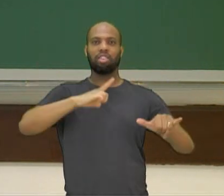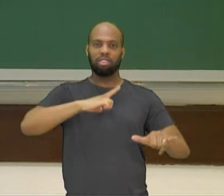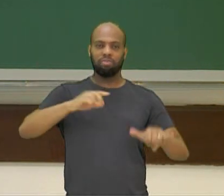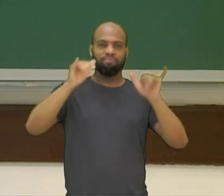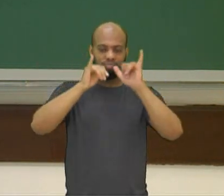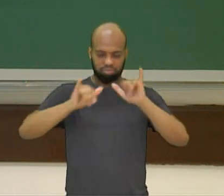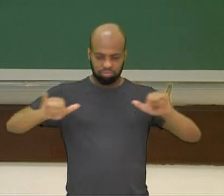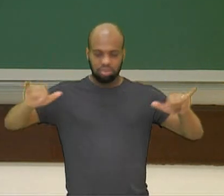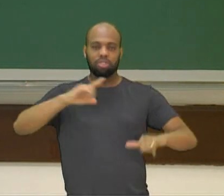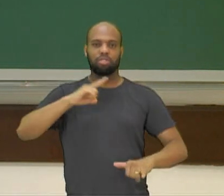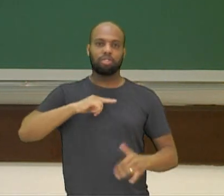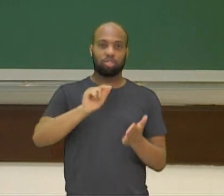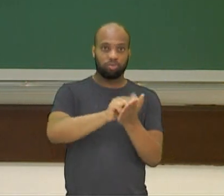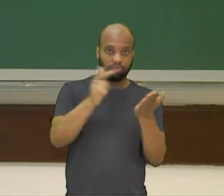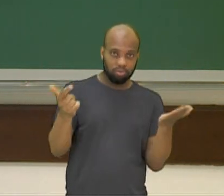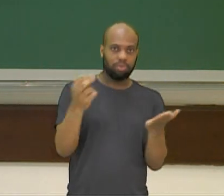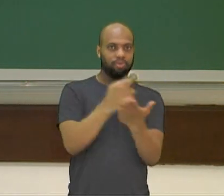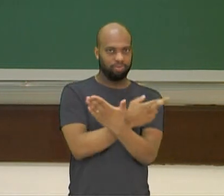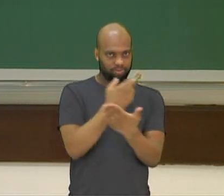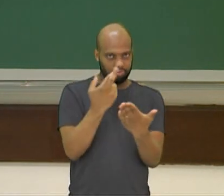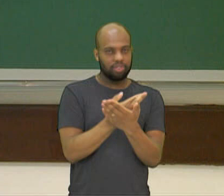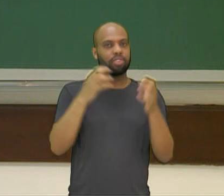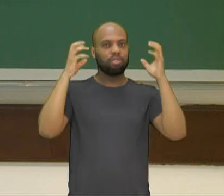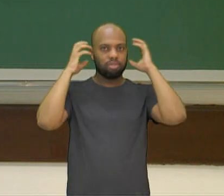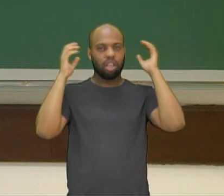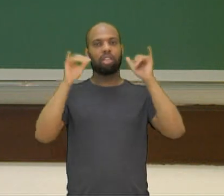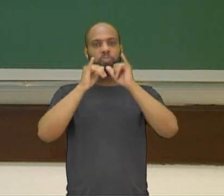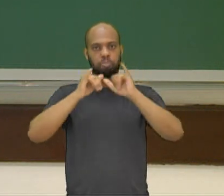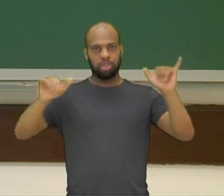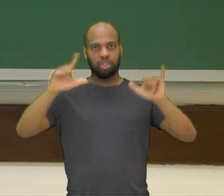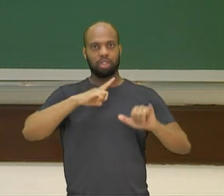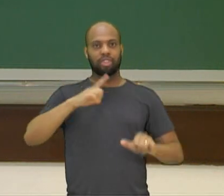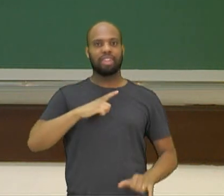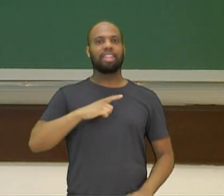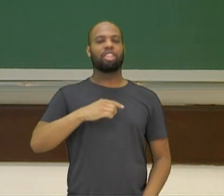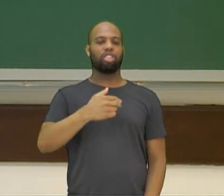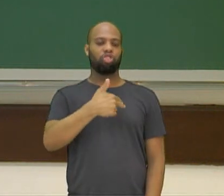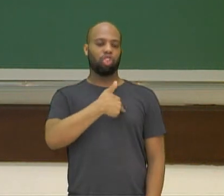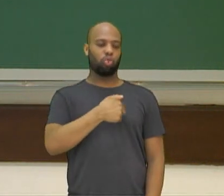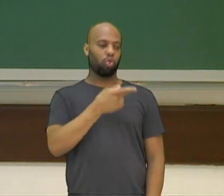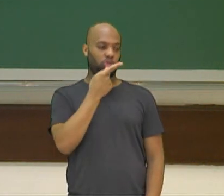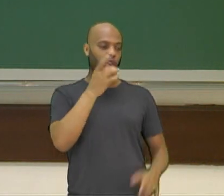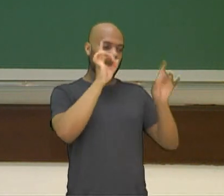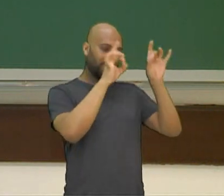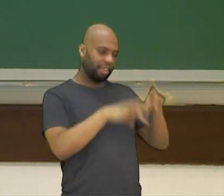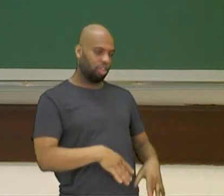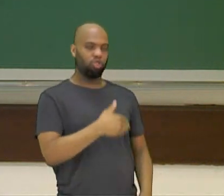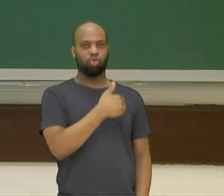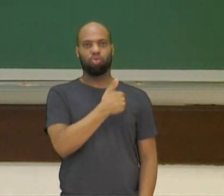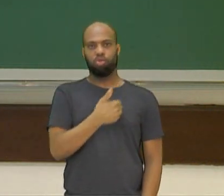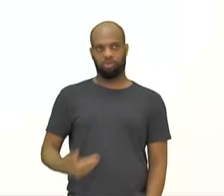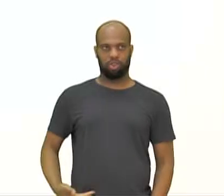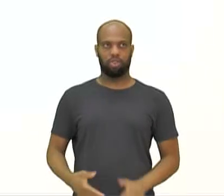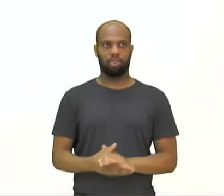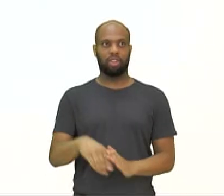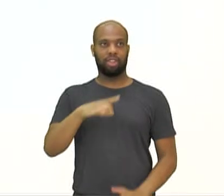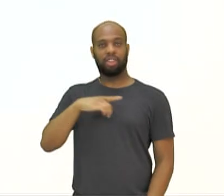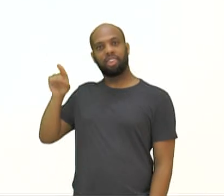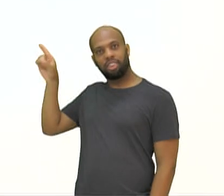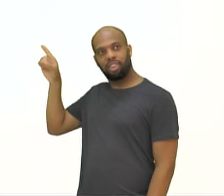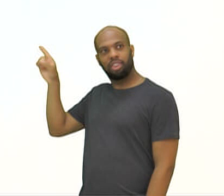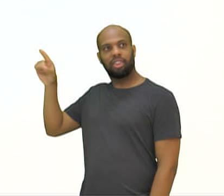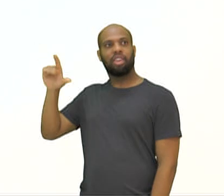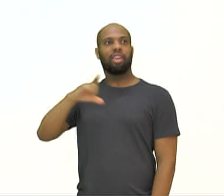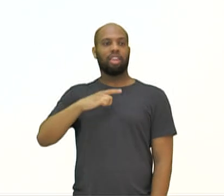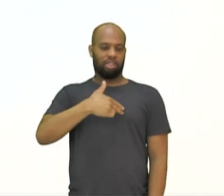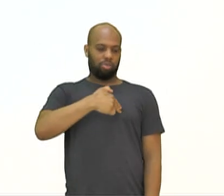nas mídias, que são jornais, revistas, rádios, né, a renúncia de Getúlio Vargas. Aqui a gente tem Getúlio Vargas e